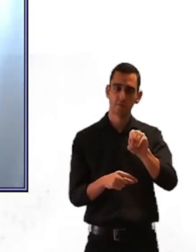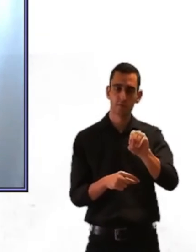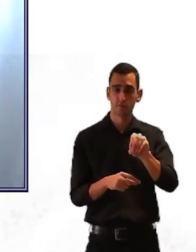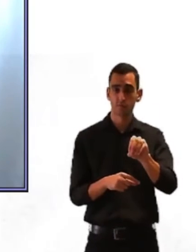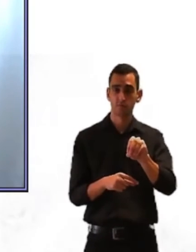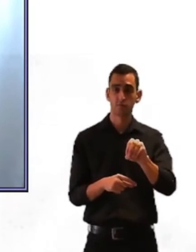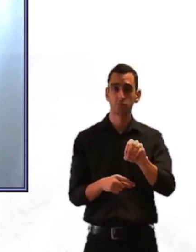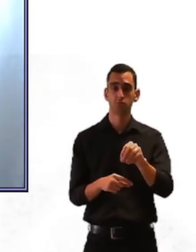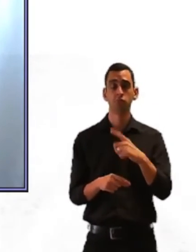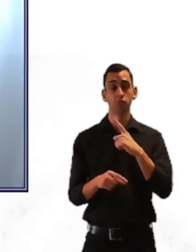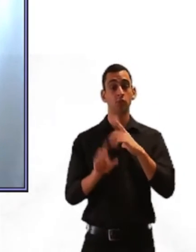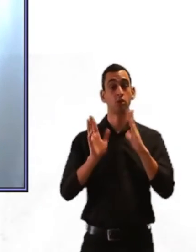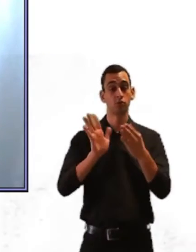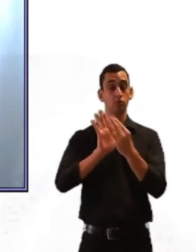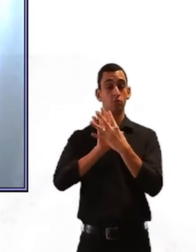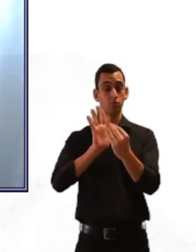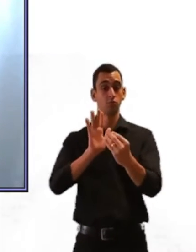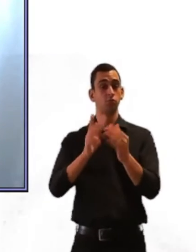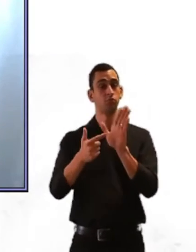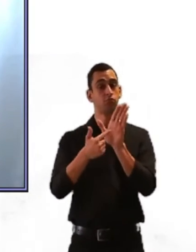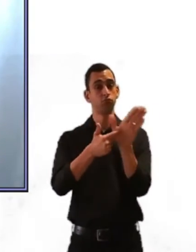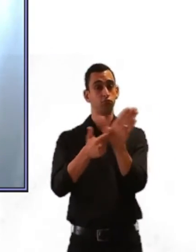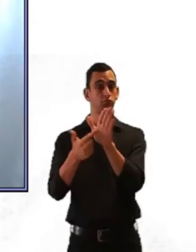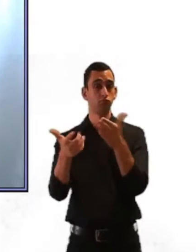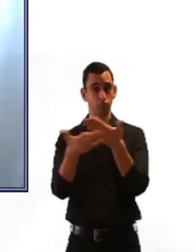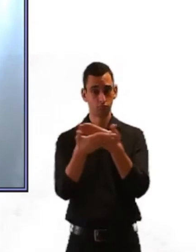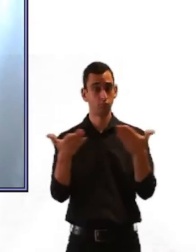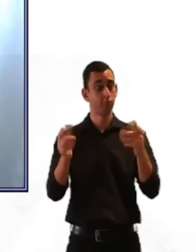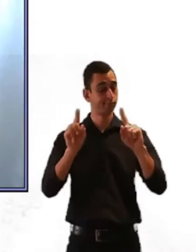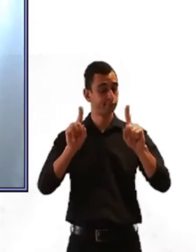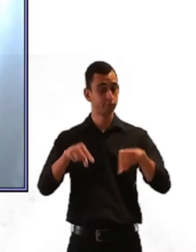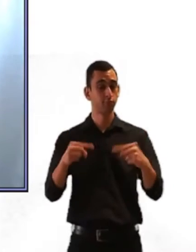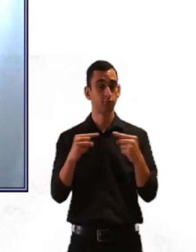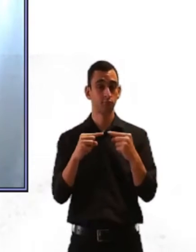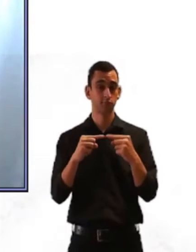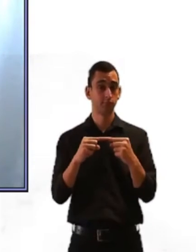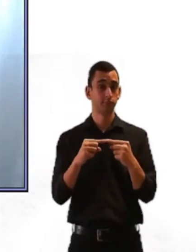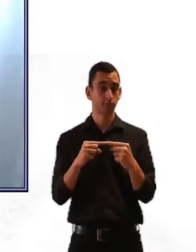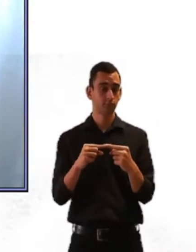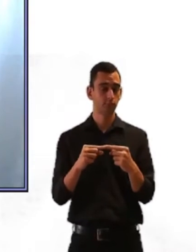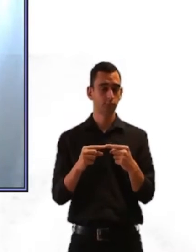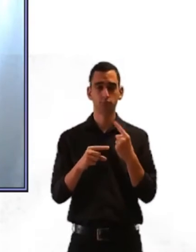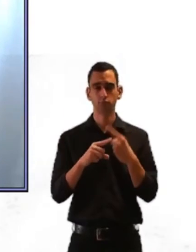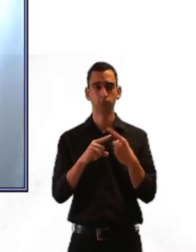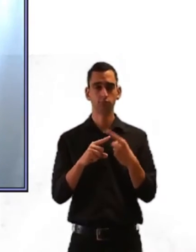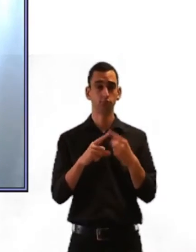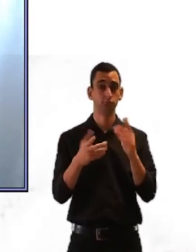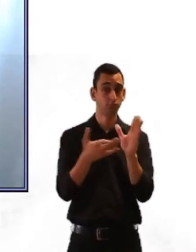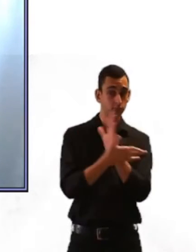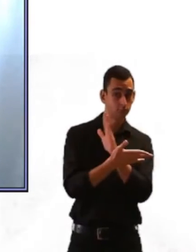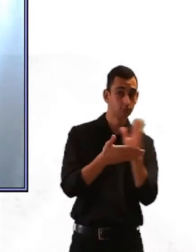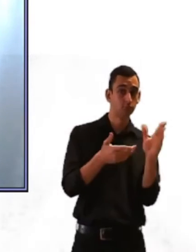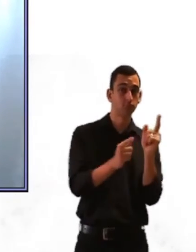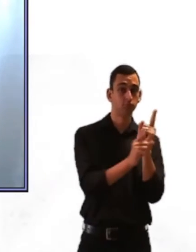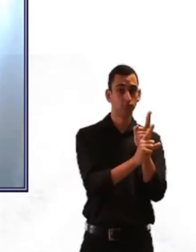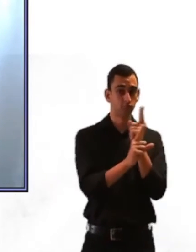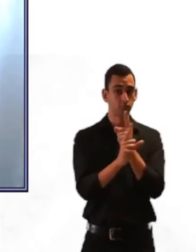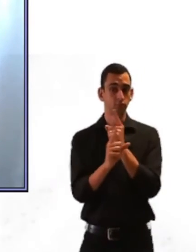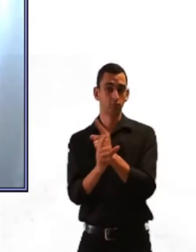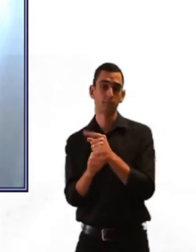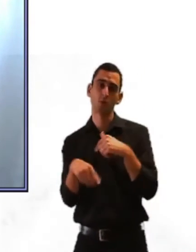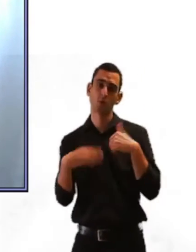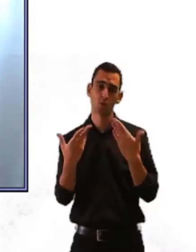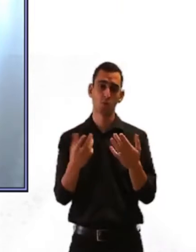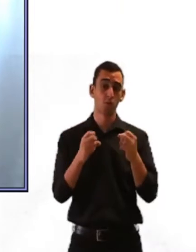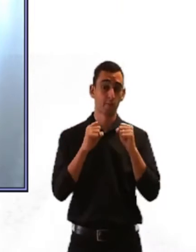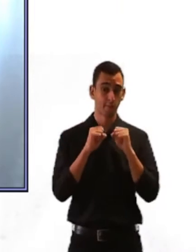que foi apresentado aqui para vocês é isso. Olha, esses subjetivismos que estão ou que